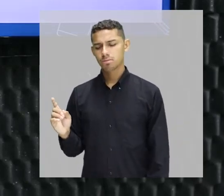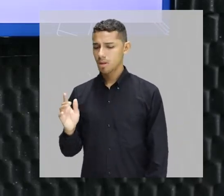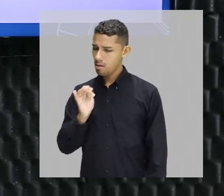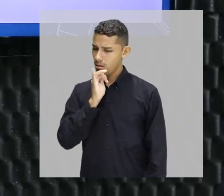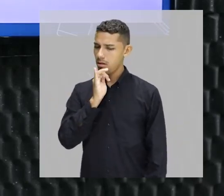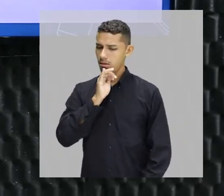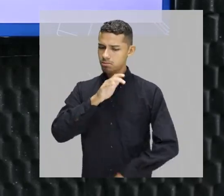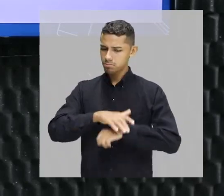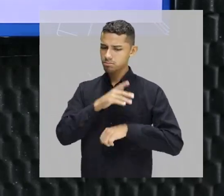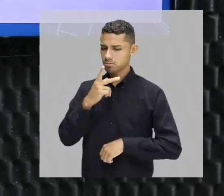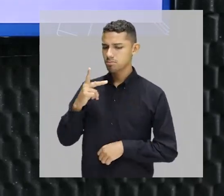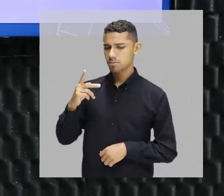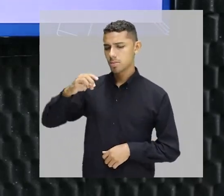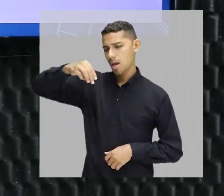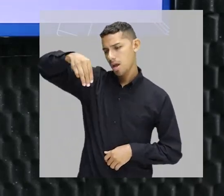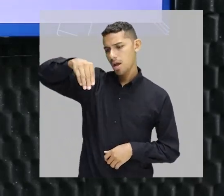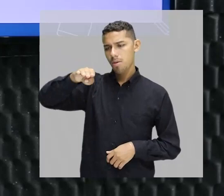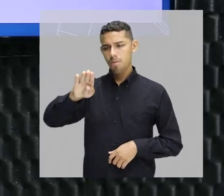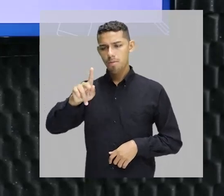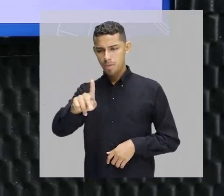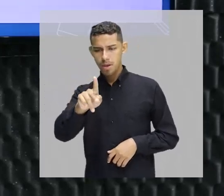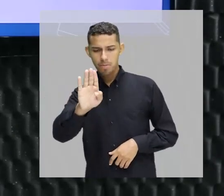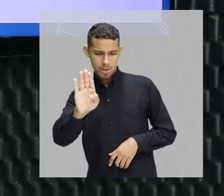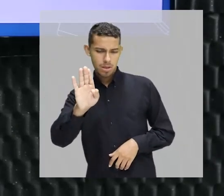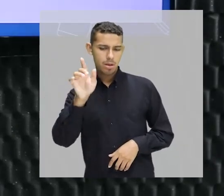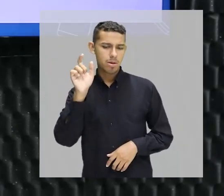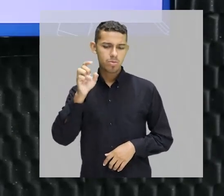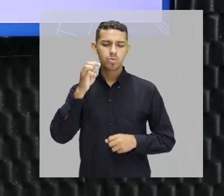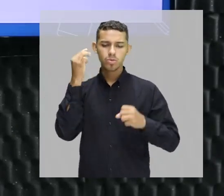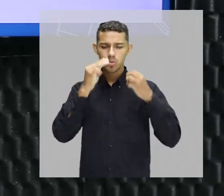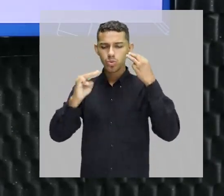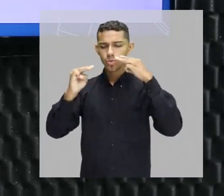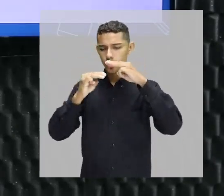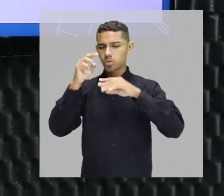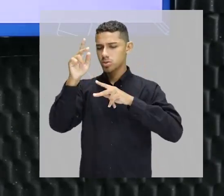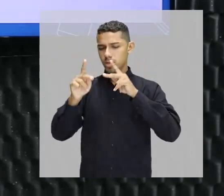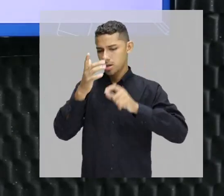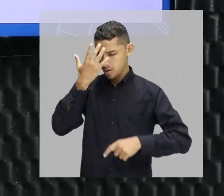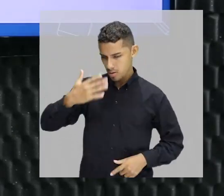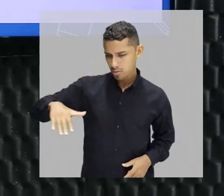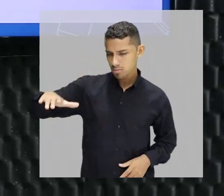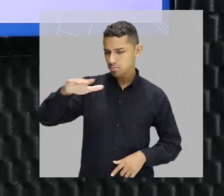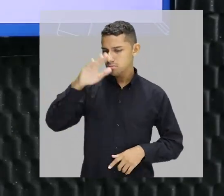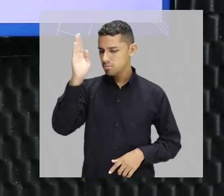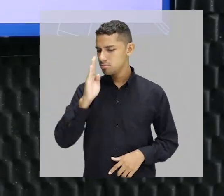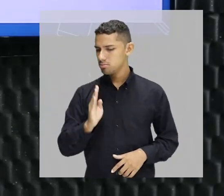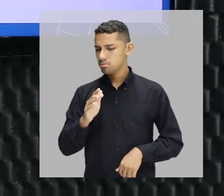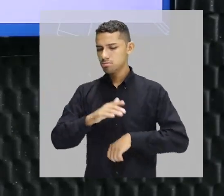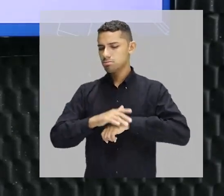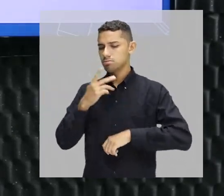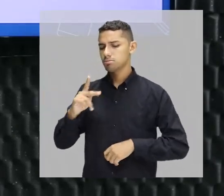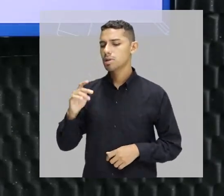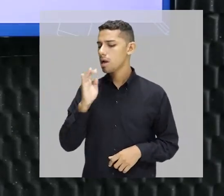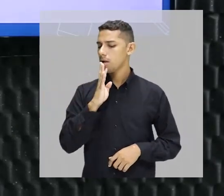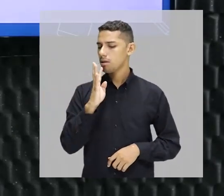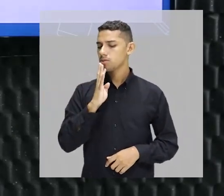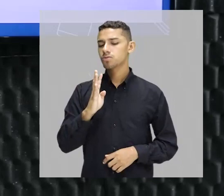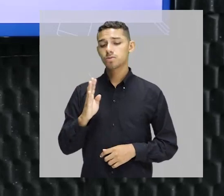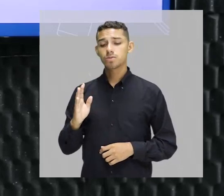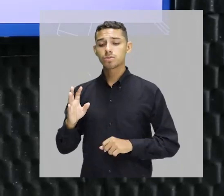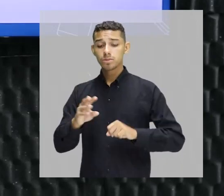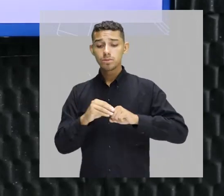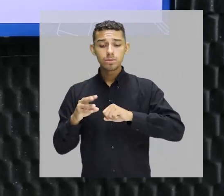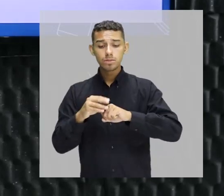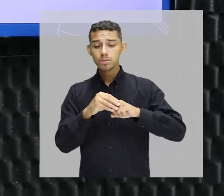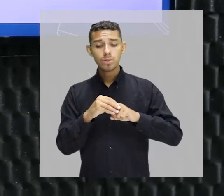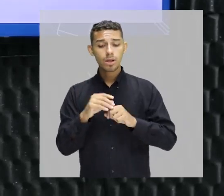brasileira, certamente vocês já ouviram alguma vez, né? Então fica até um pouco mais fácil da gente analisar quando nós já temos conhecimento, ou já